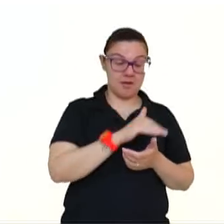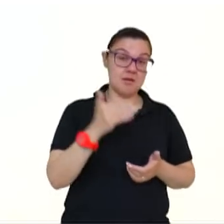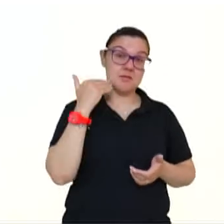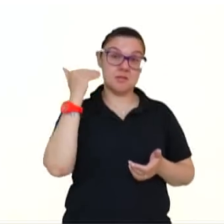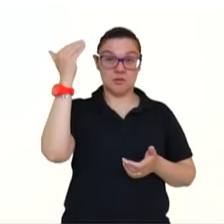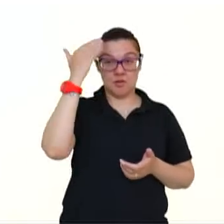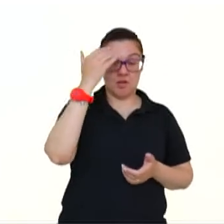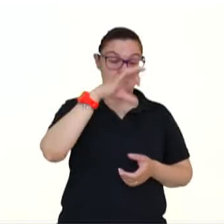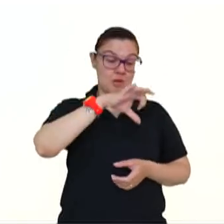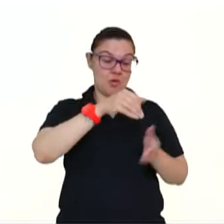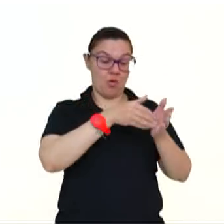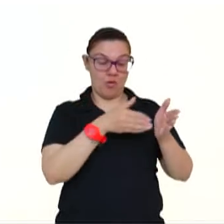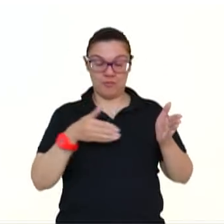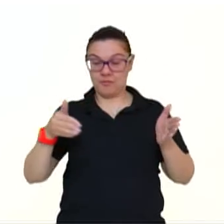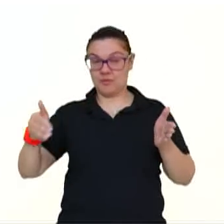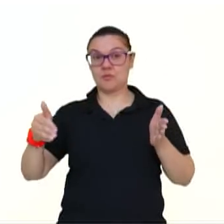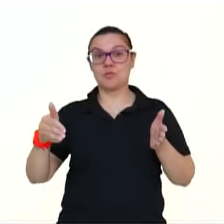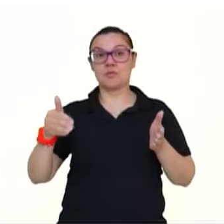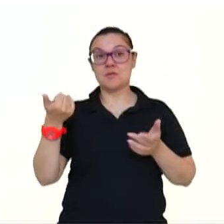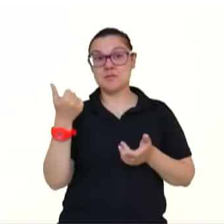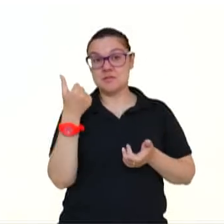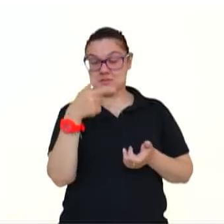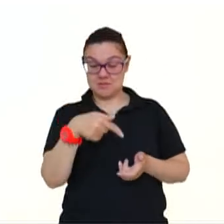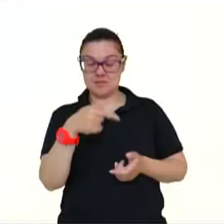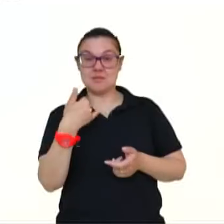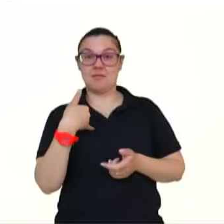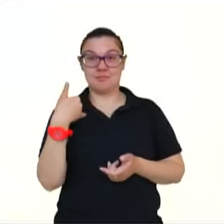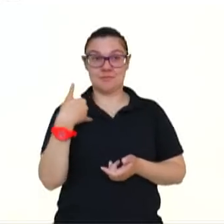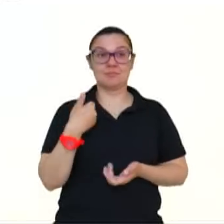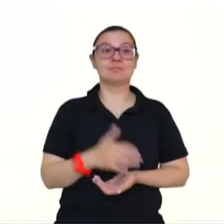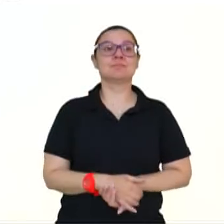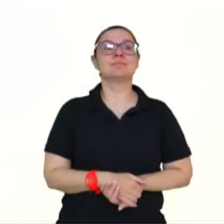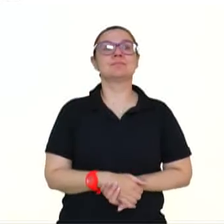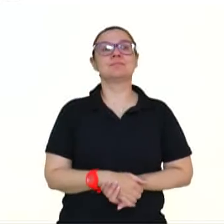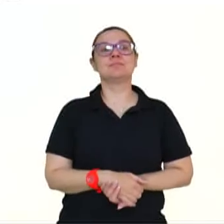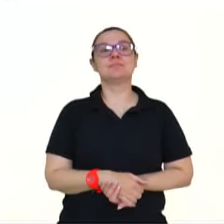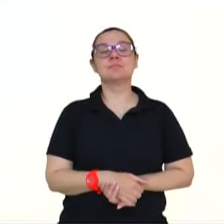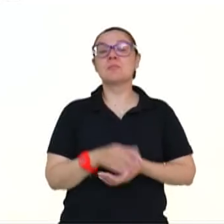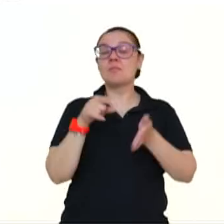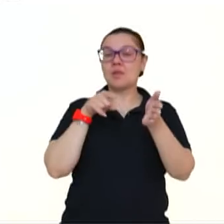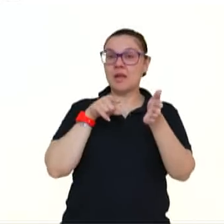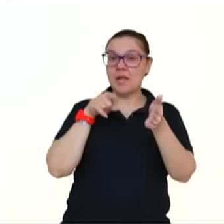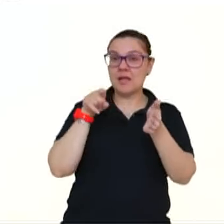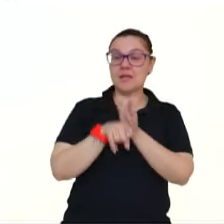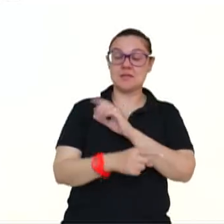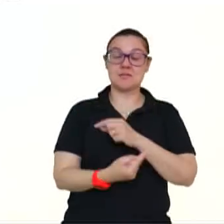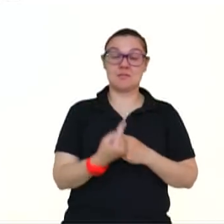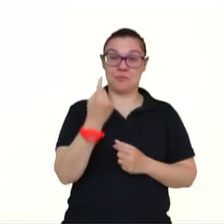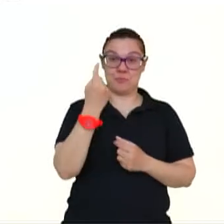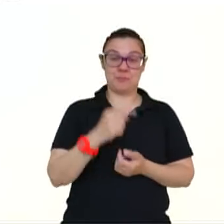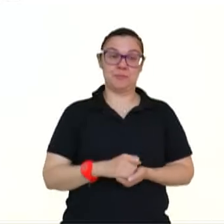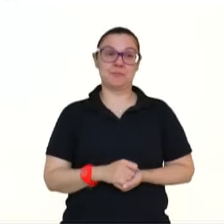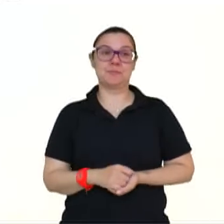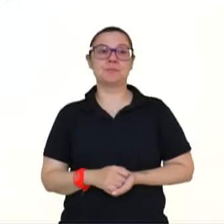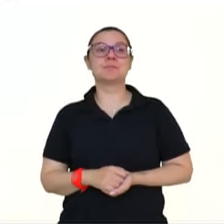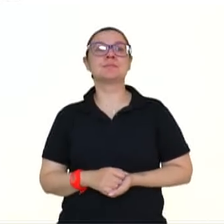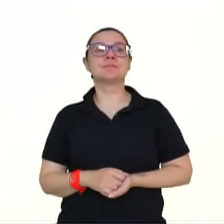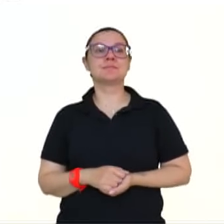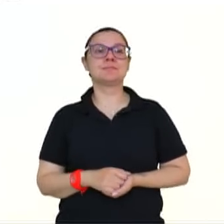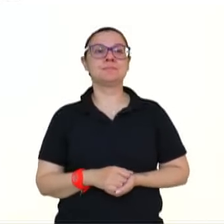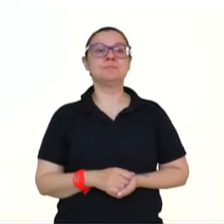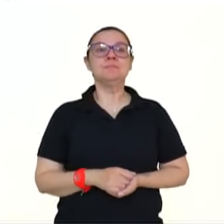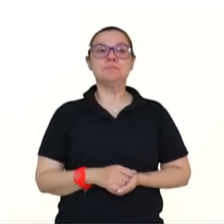entre 9 a 17 anos de idade. Questão de número 1. Então,